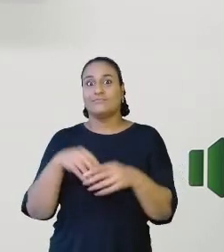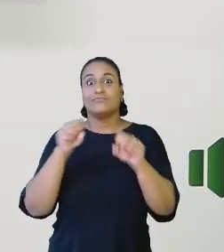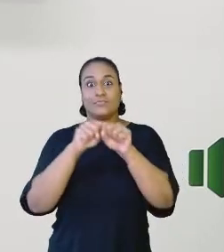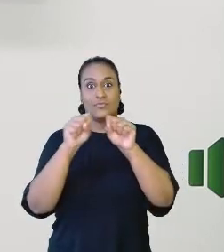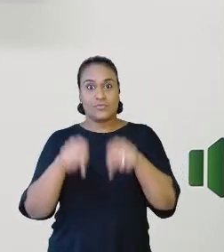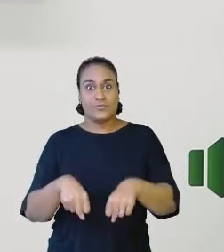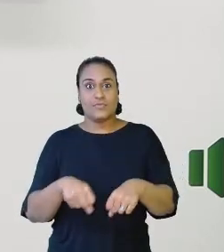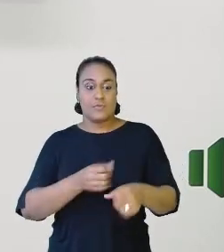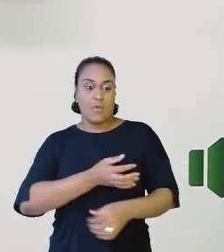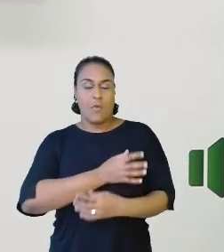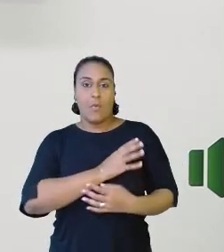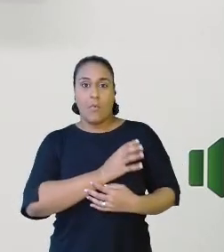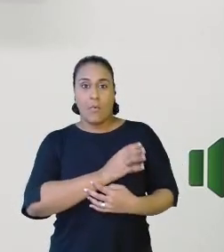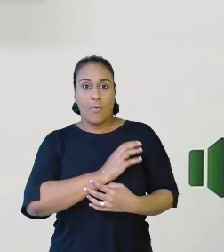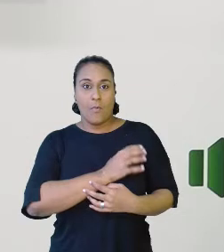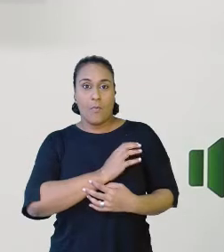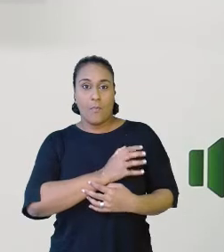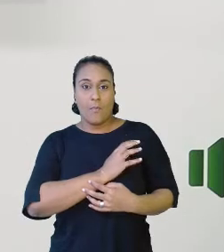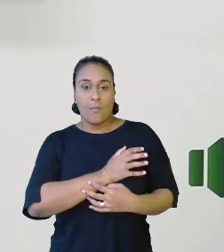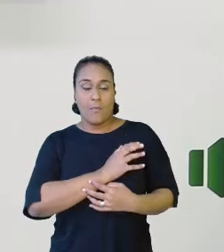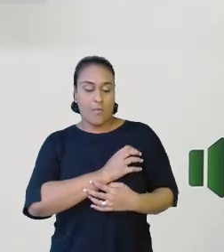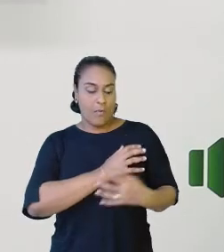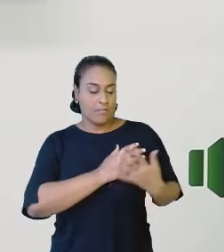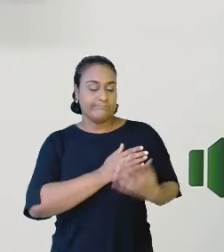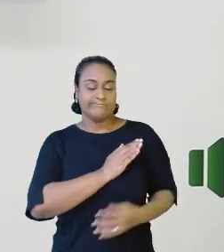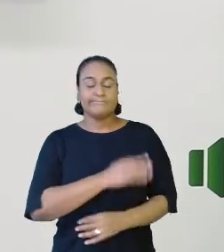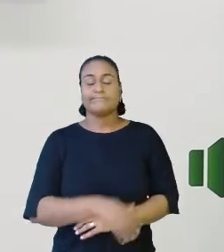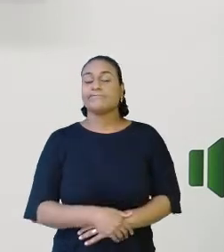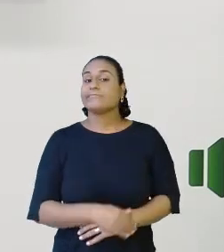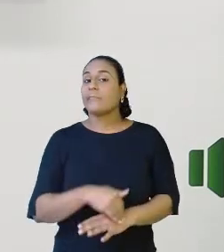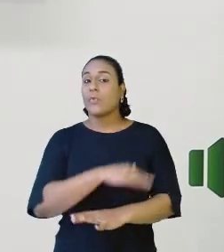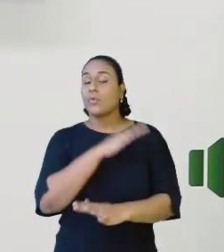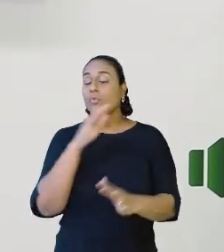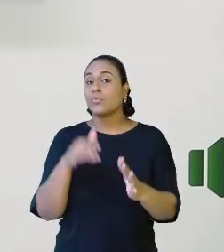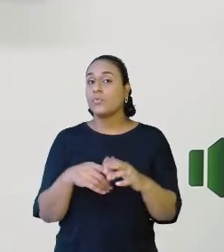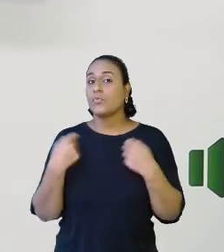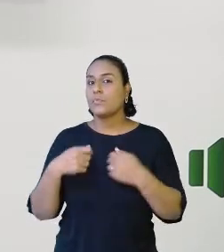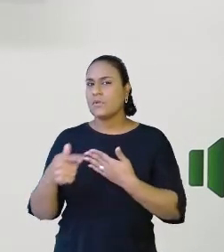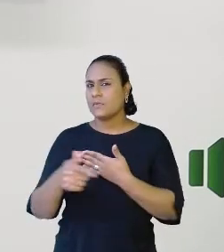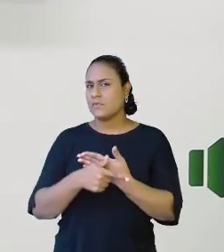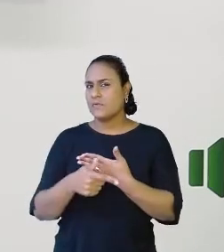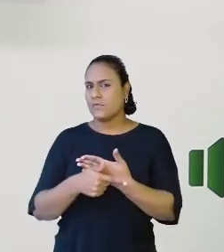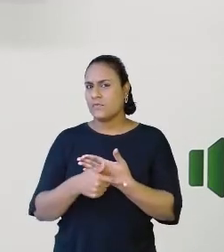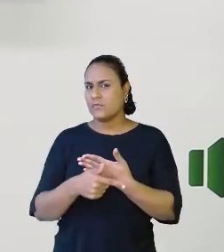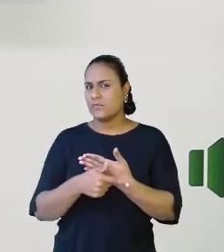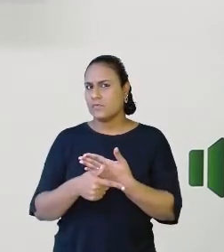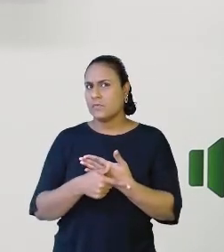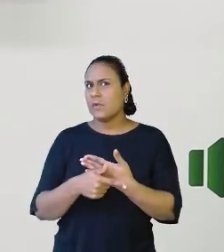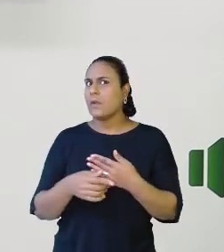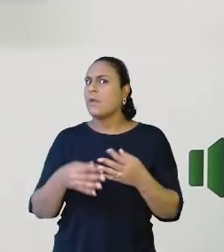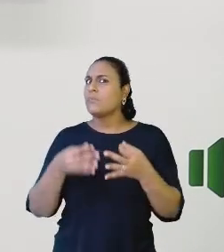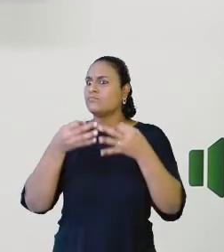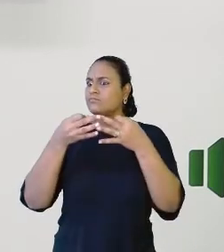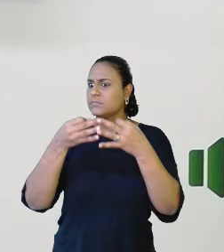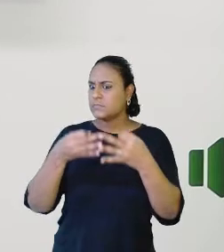sistema cardiovascular. Tudo isso precisa estar funcionando de